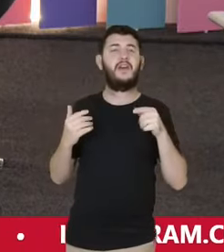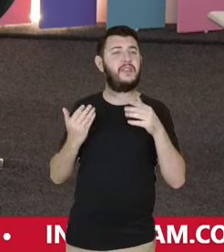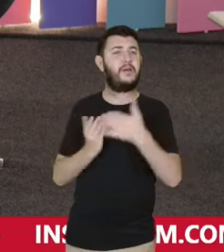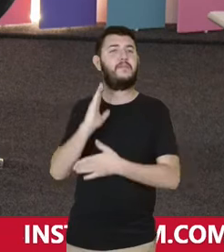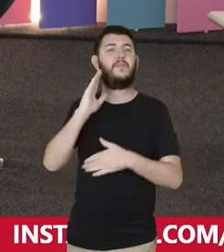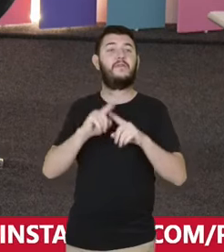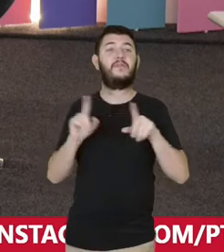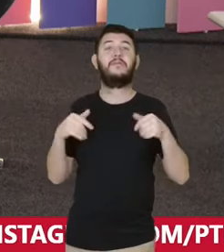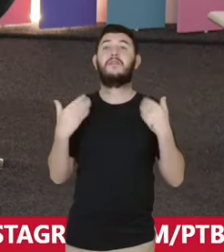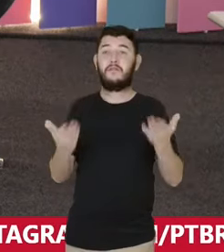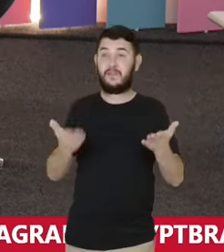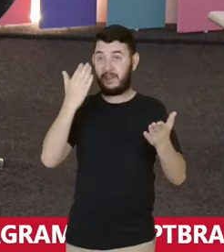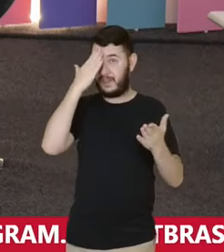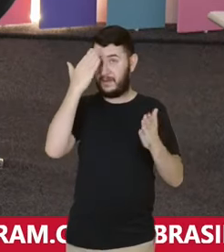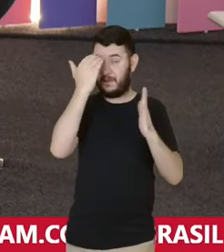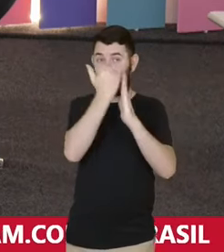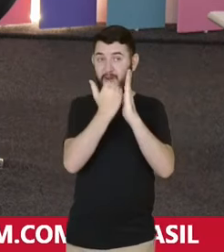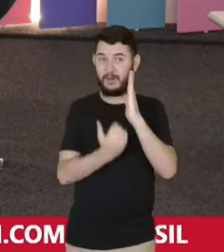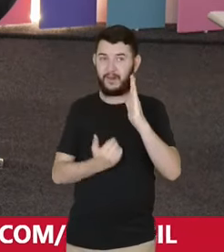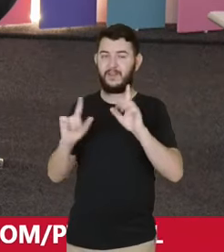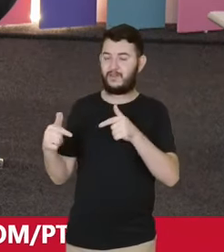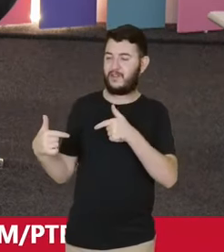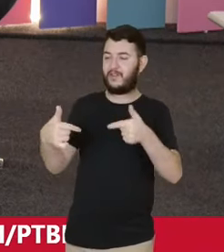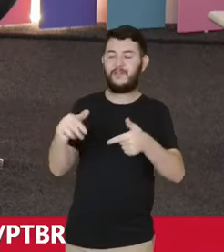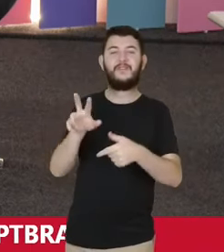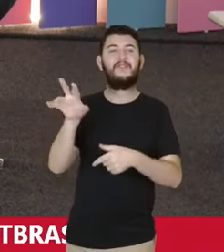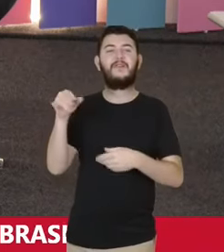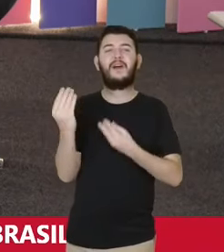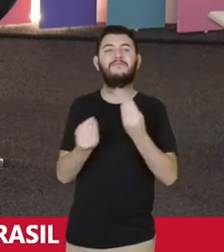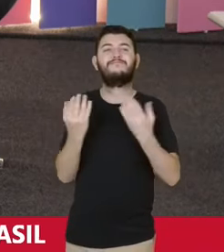para continuar na frente dessa batalha?